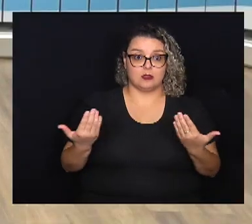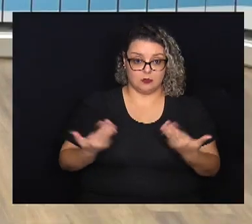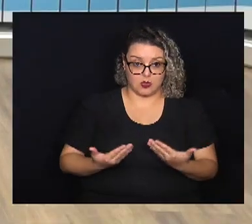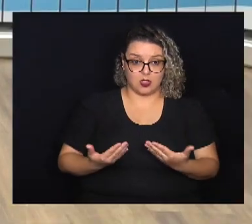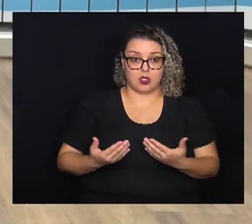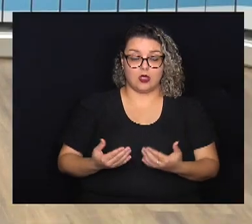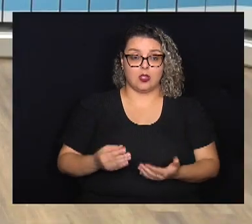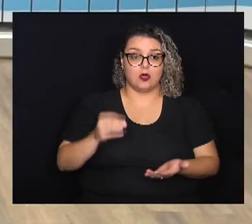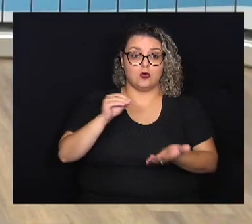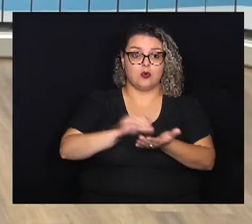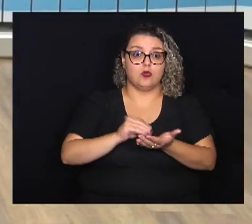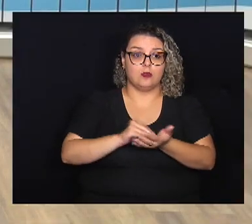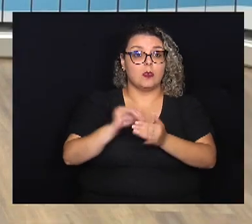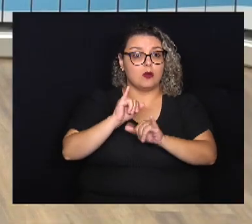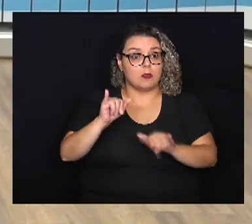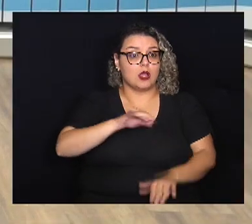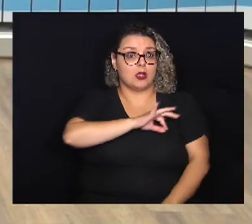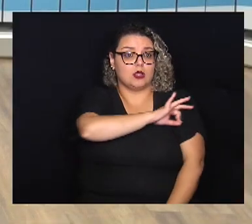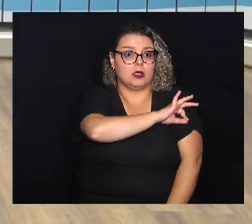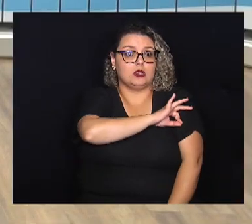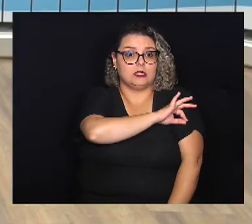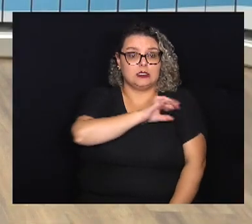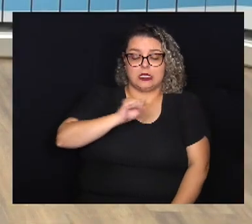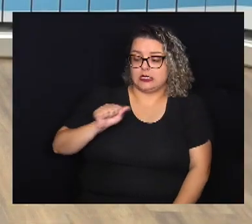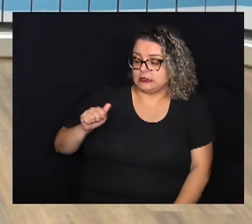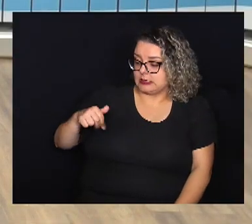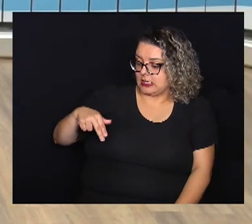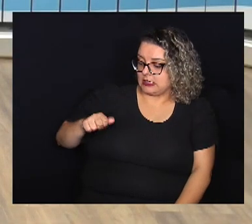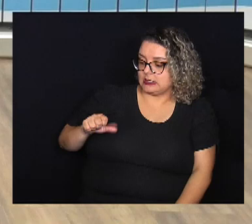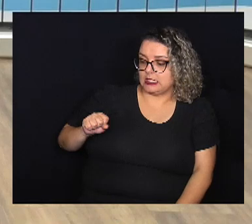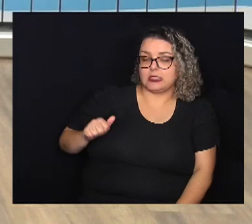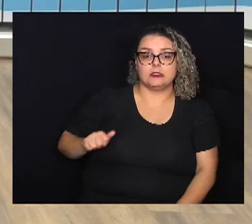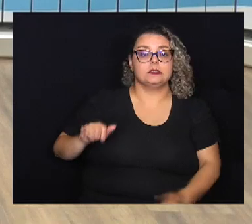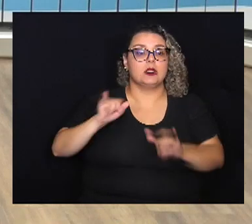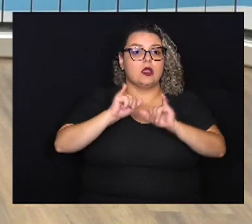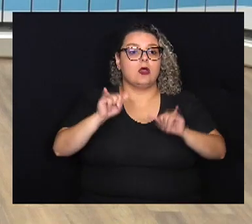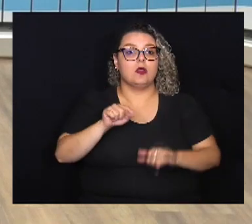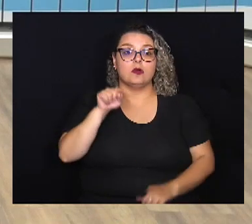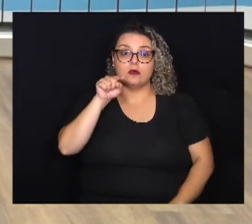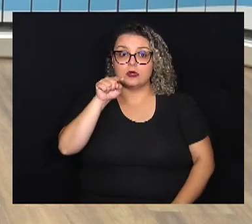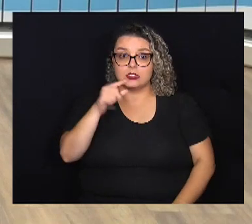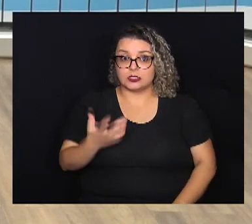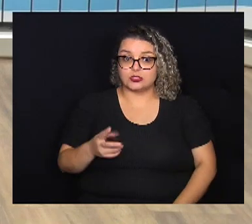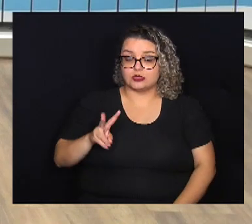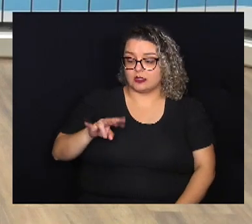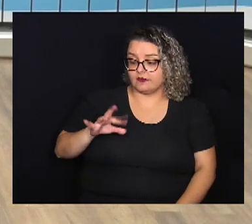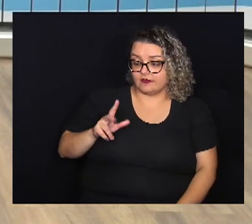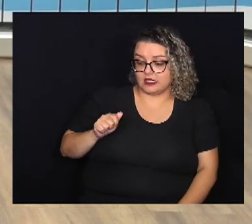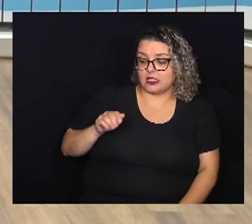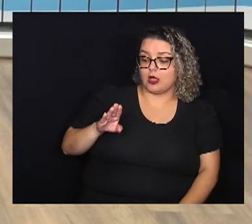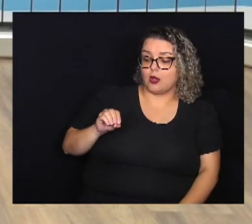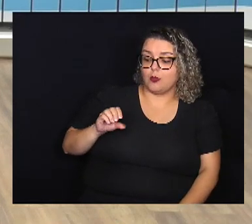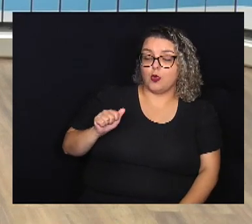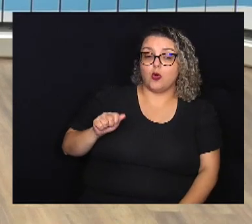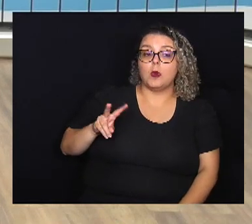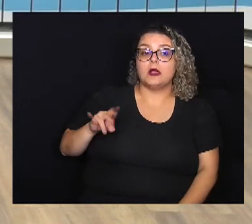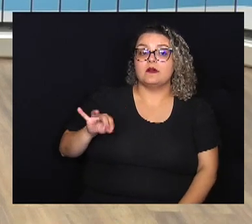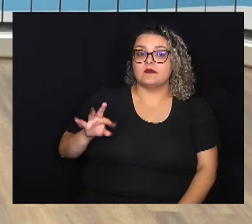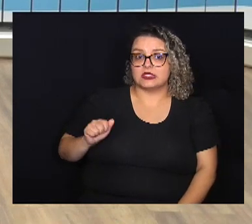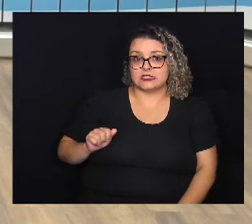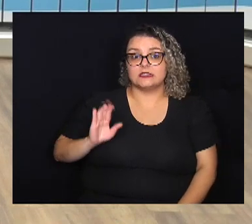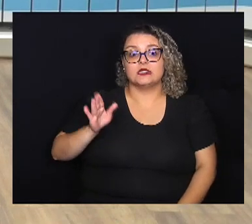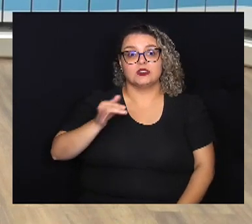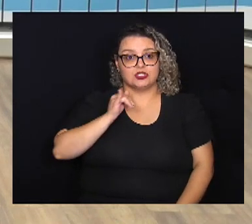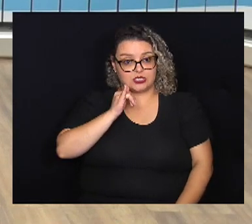última nota da prefeitura lá da Sanasa avisando atenção você aqui é aí da Vila Boa Vista nós já havíamos